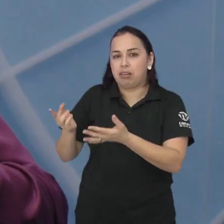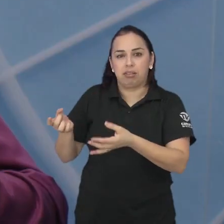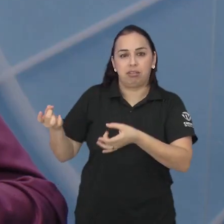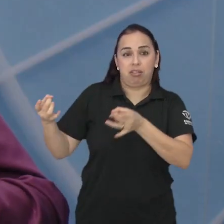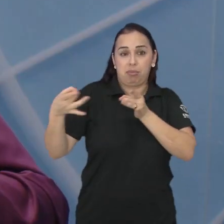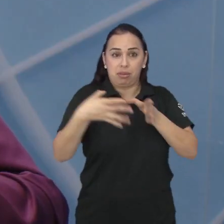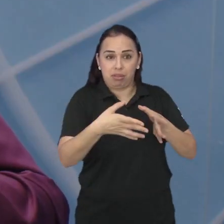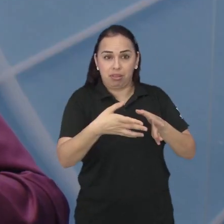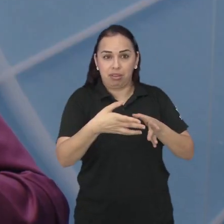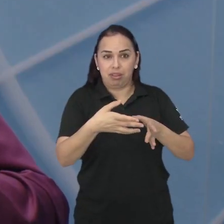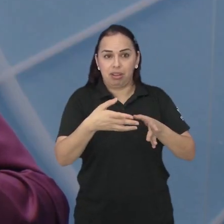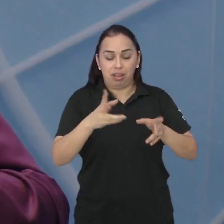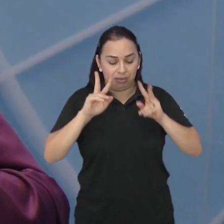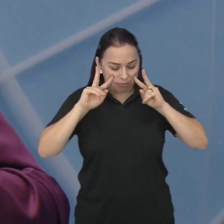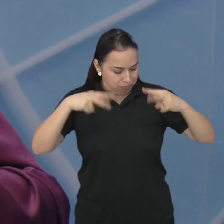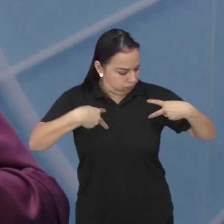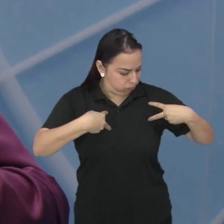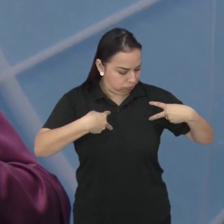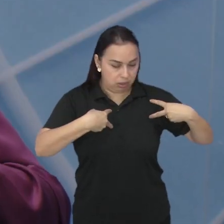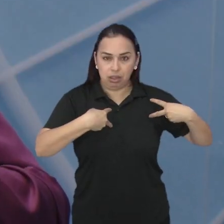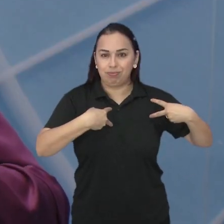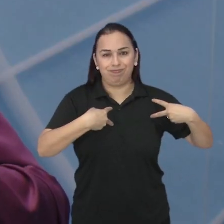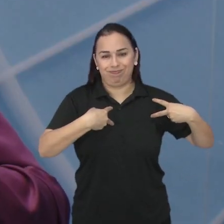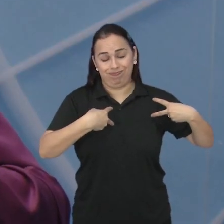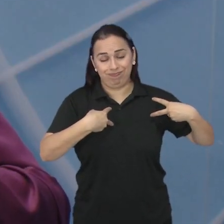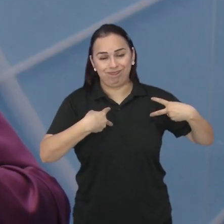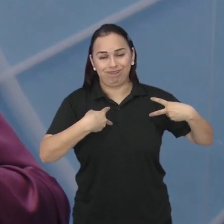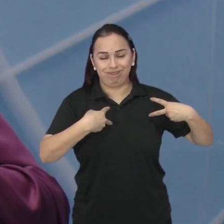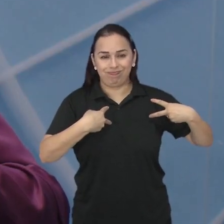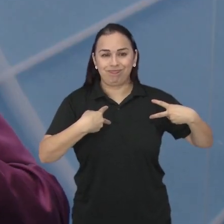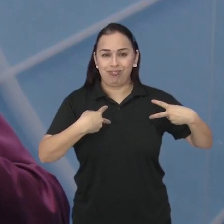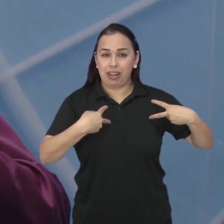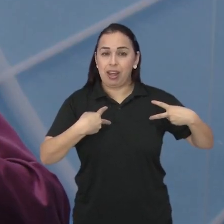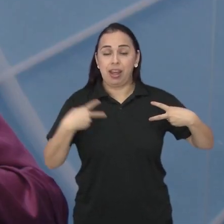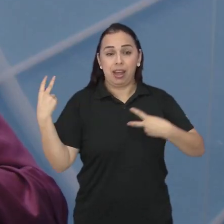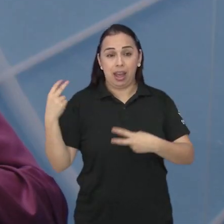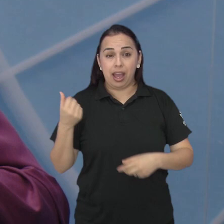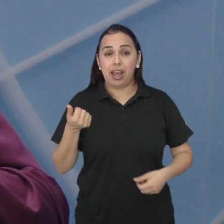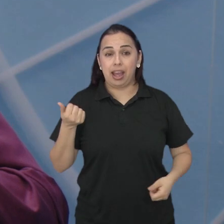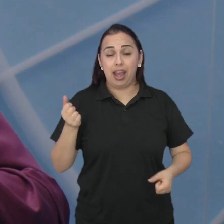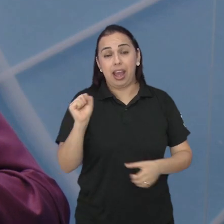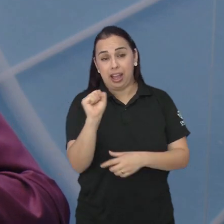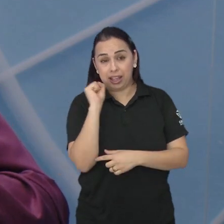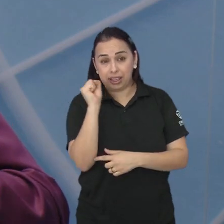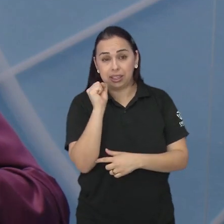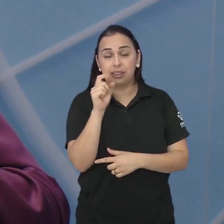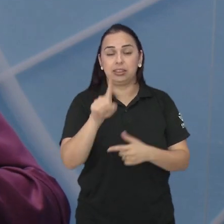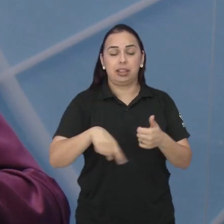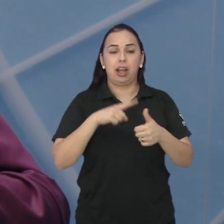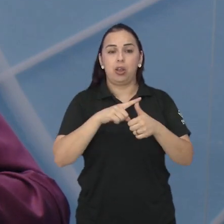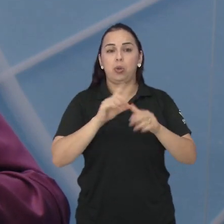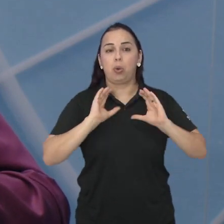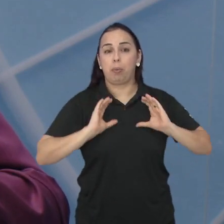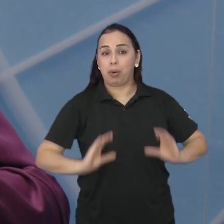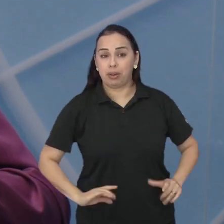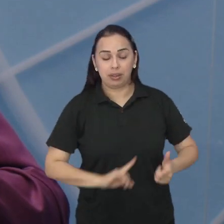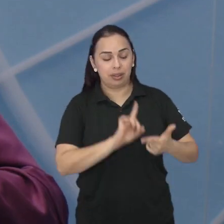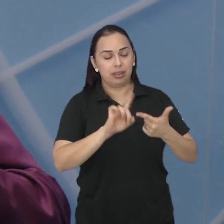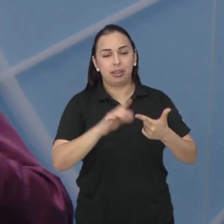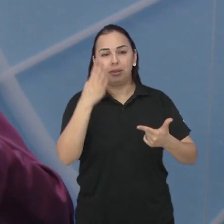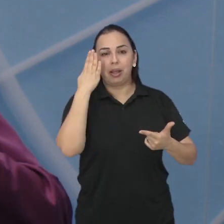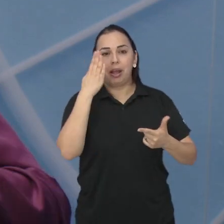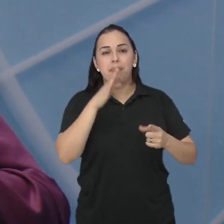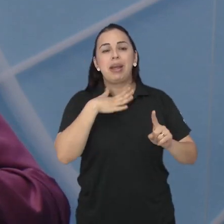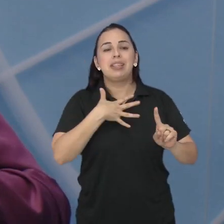vezes ele não se conhece mais. E esse é um grau que a gente fala, né? Não só comportamental, psicológico, porque ele está